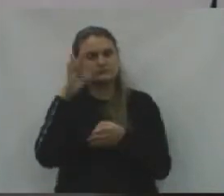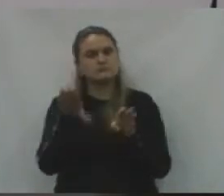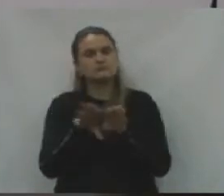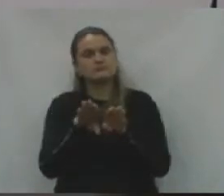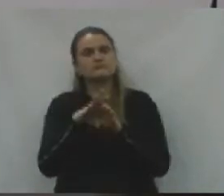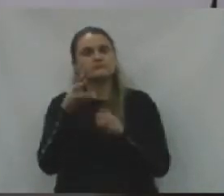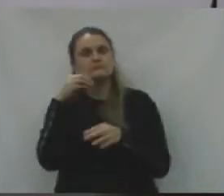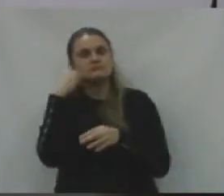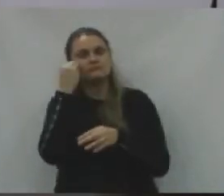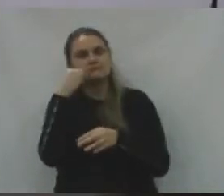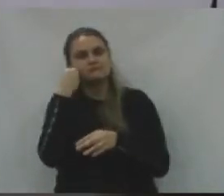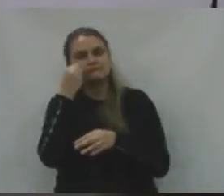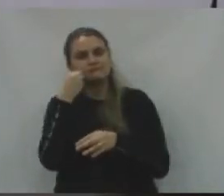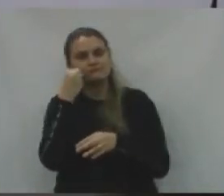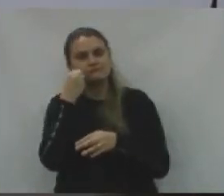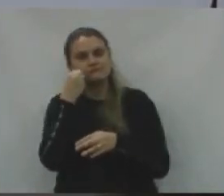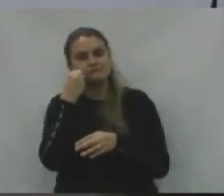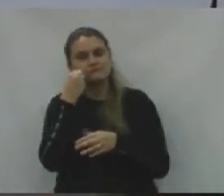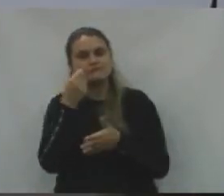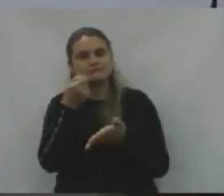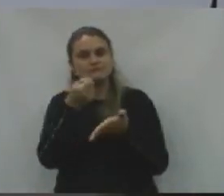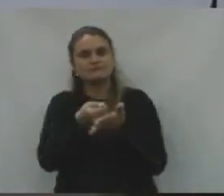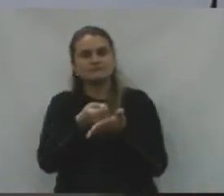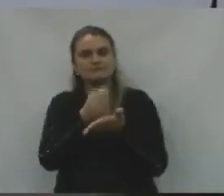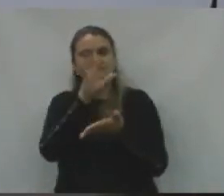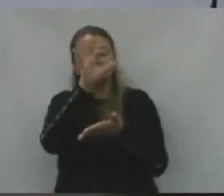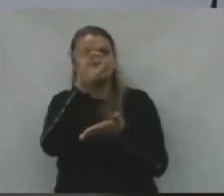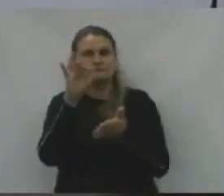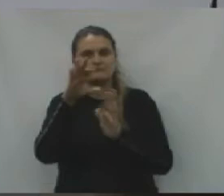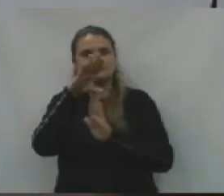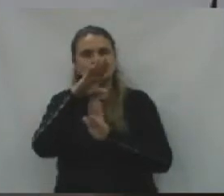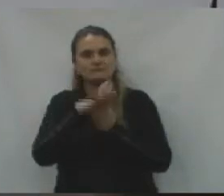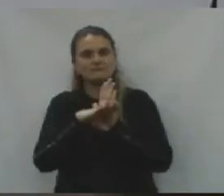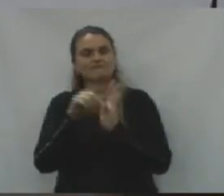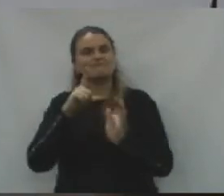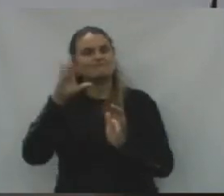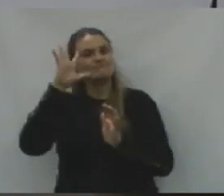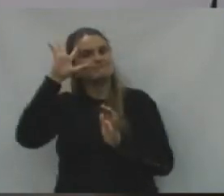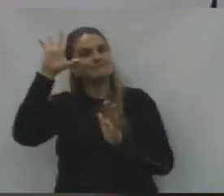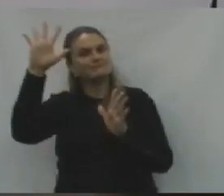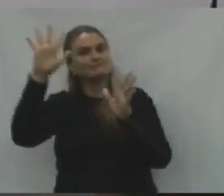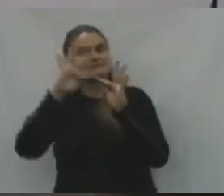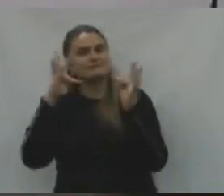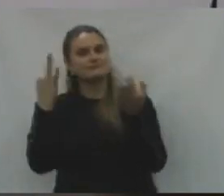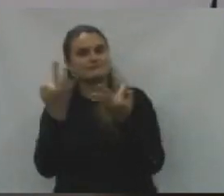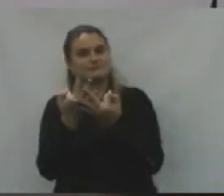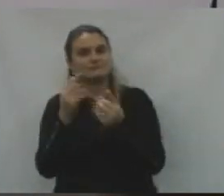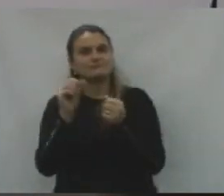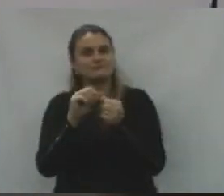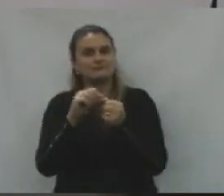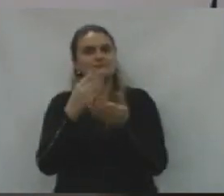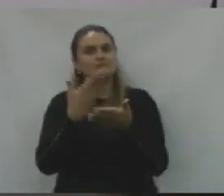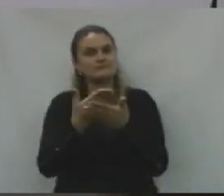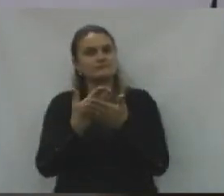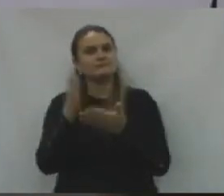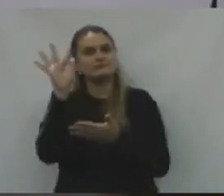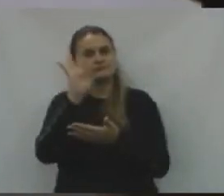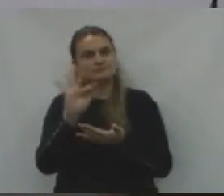tempo, oportuniza, por meio de uma bolsa estágio, para que ele realize o seu sonho e de seus pais de fazer um curso